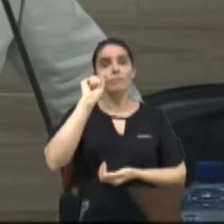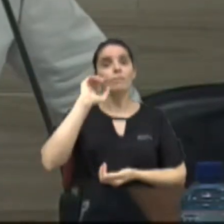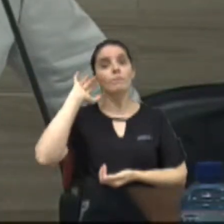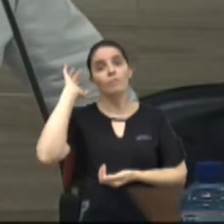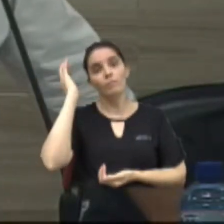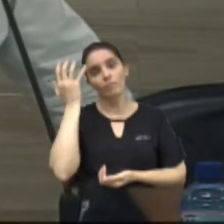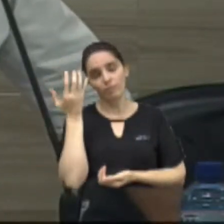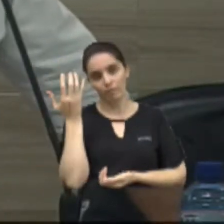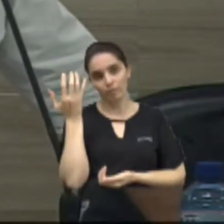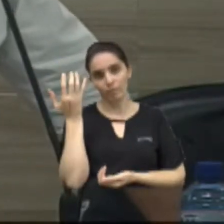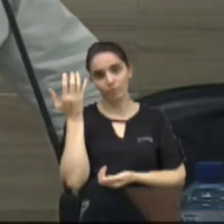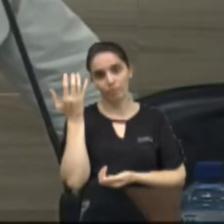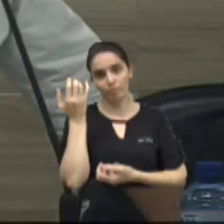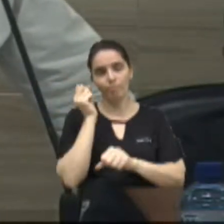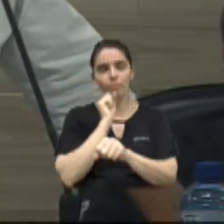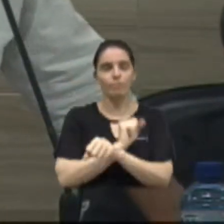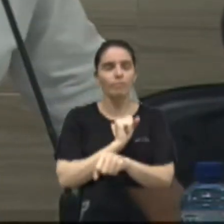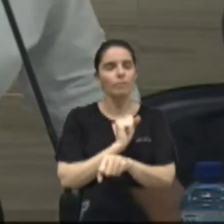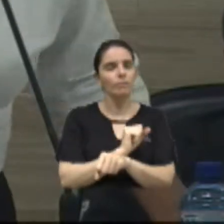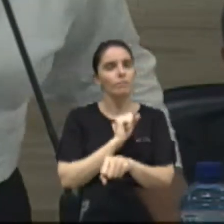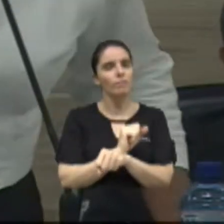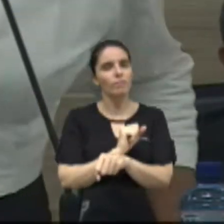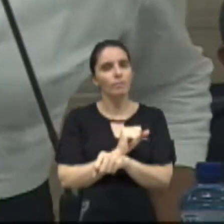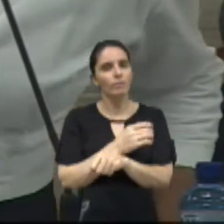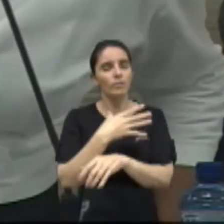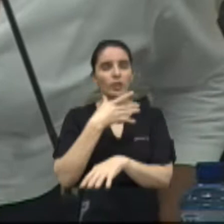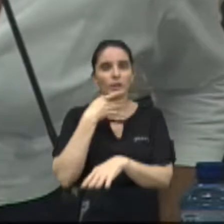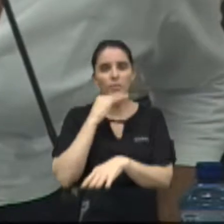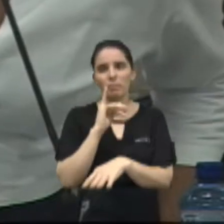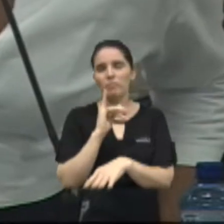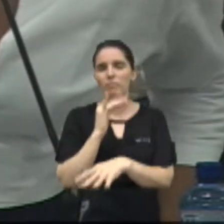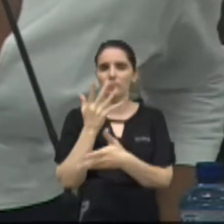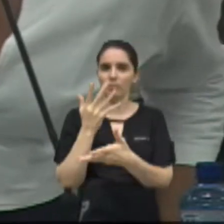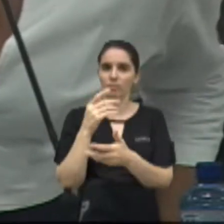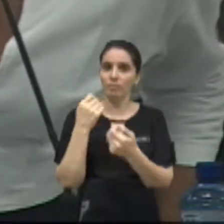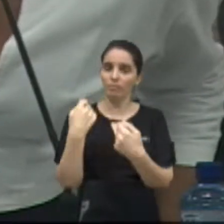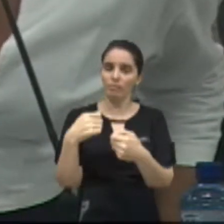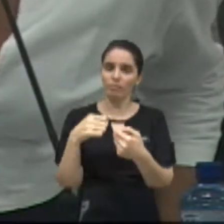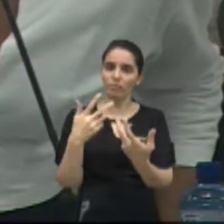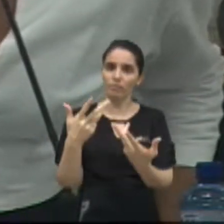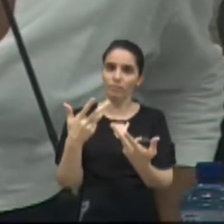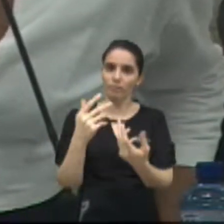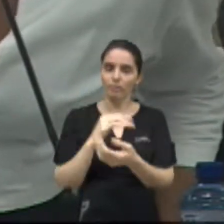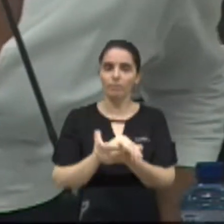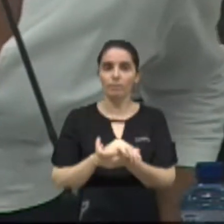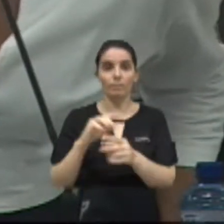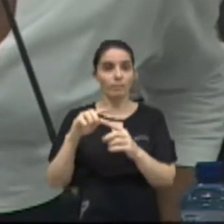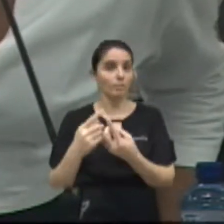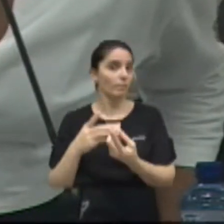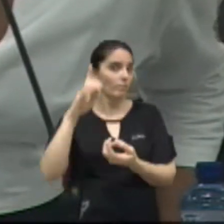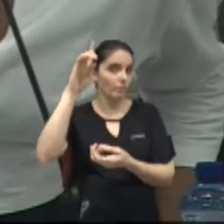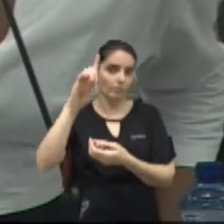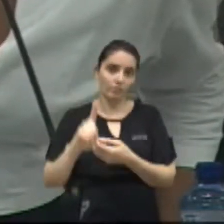realmente uma espera maior. Mas não há como a direção da escola, e